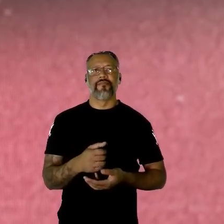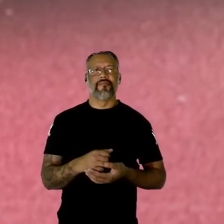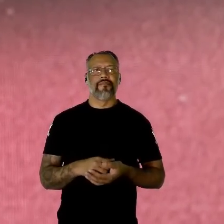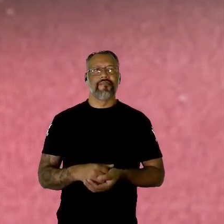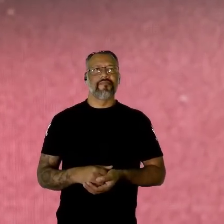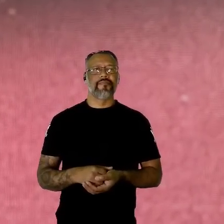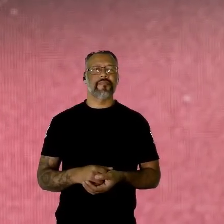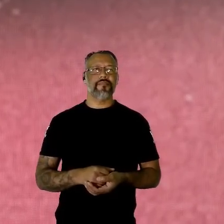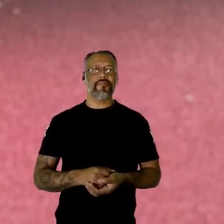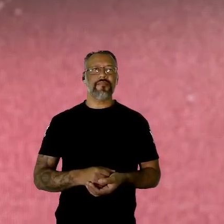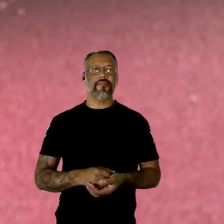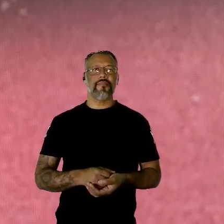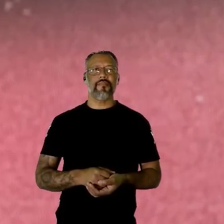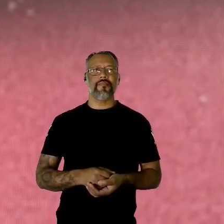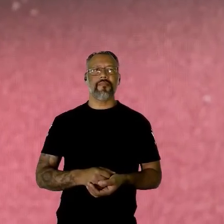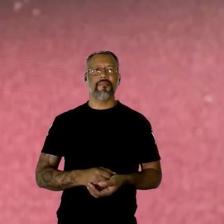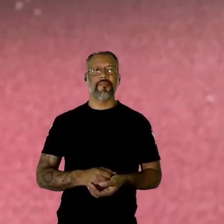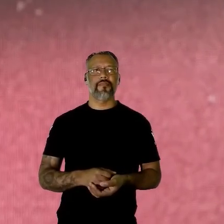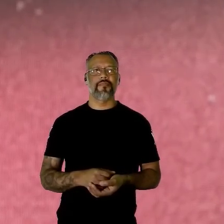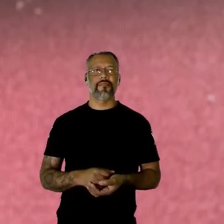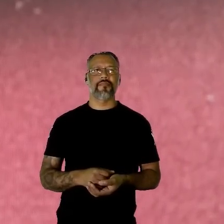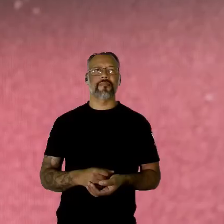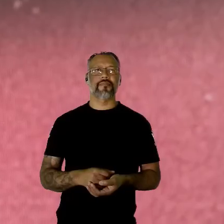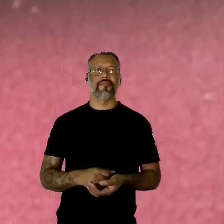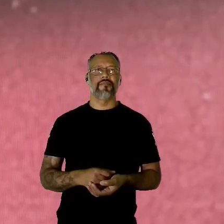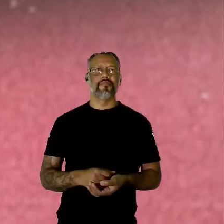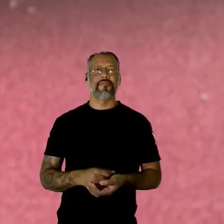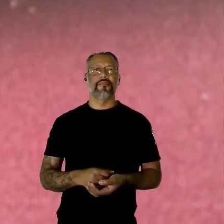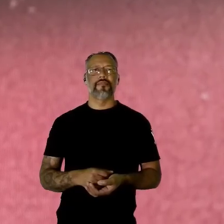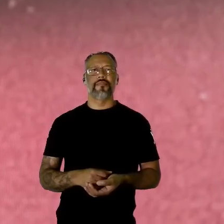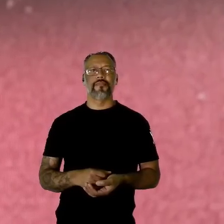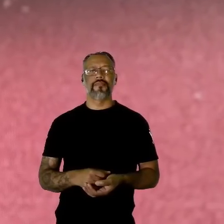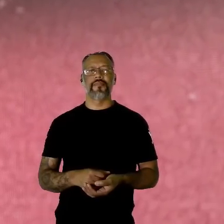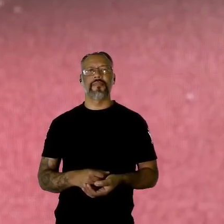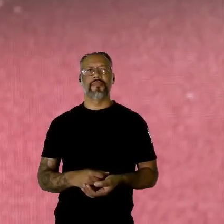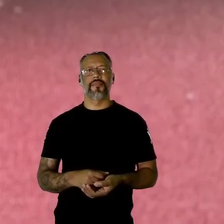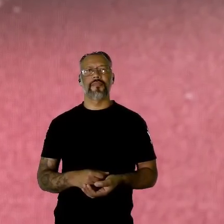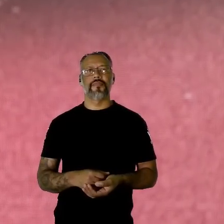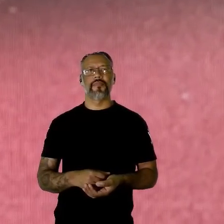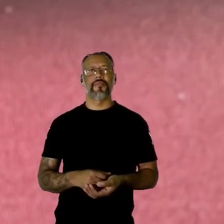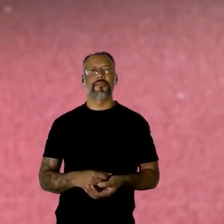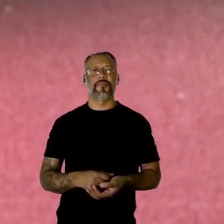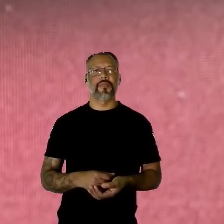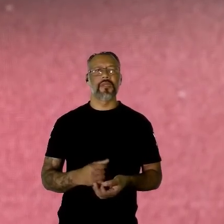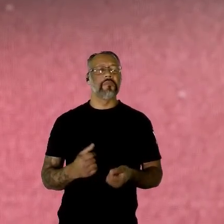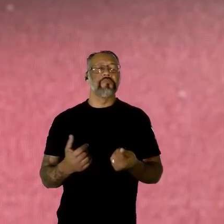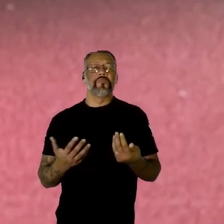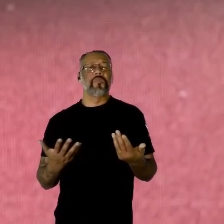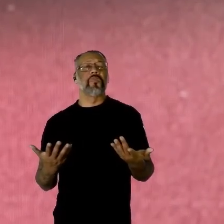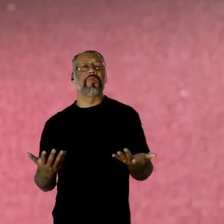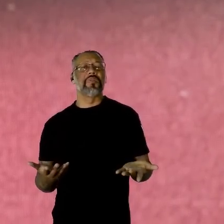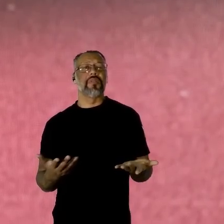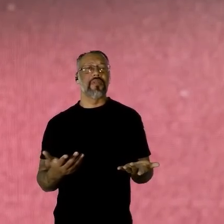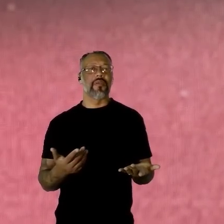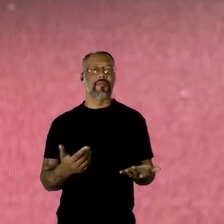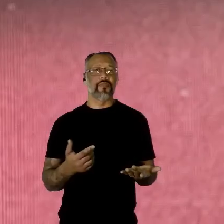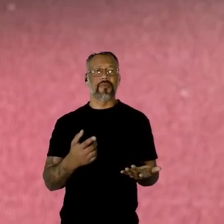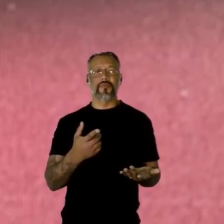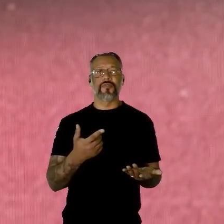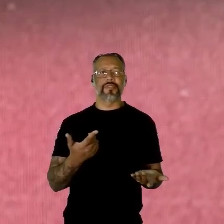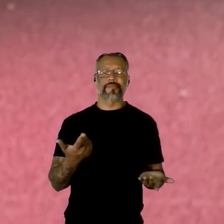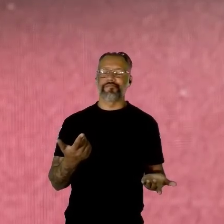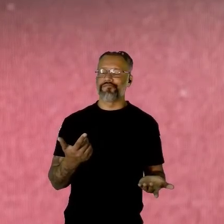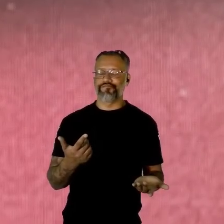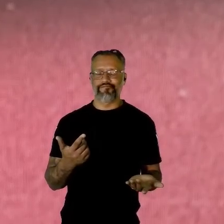que é fácil aquele Prazer tudo é leve aí dá um shopping